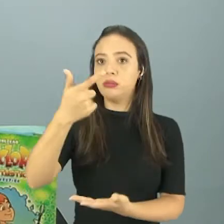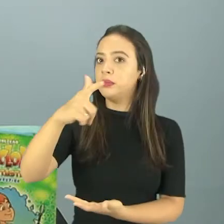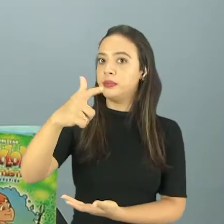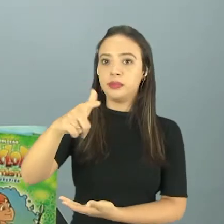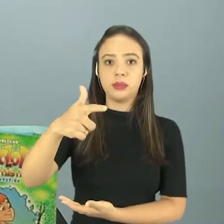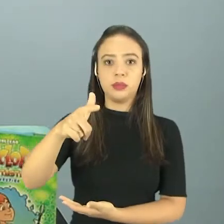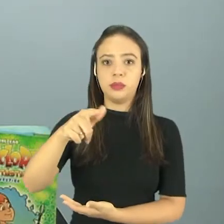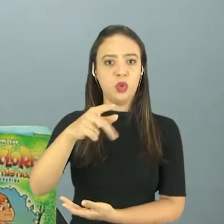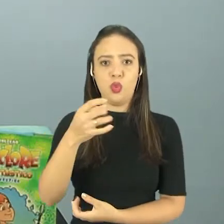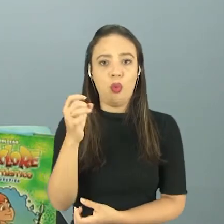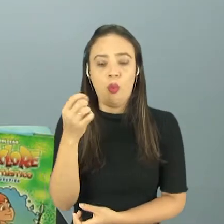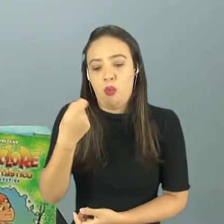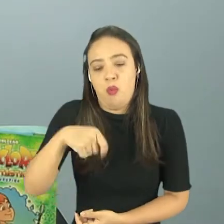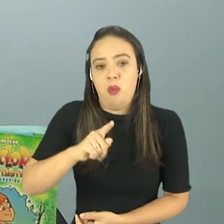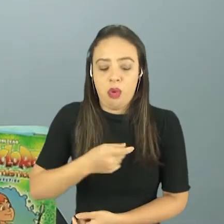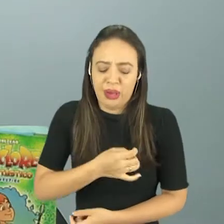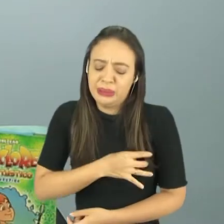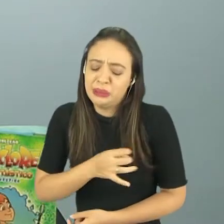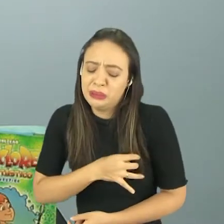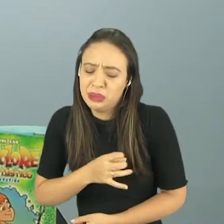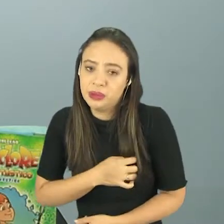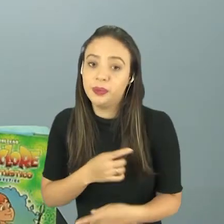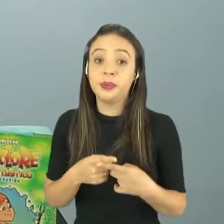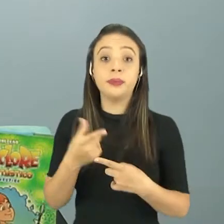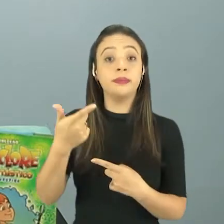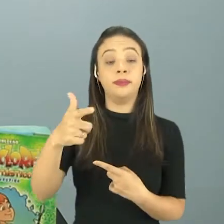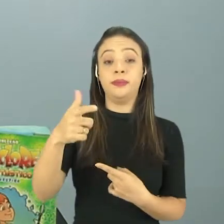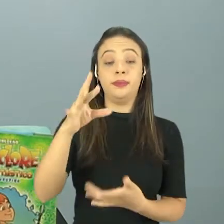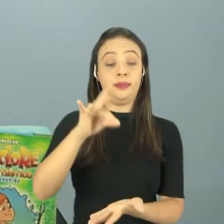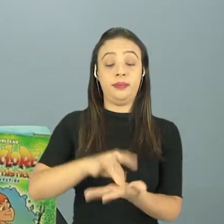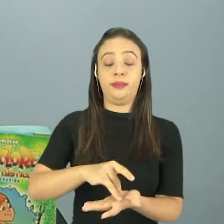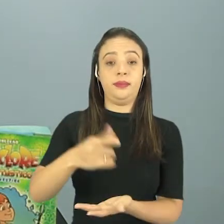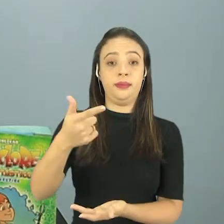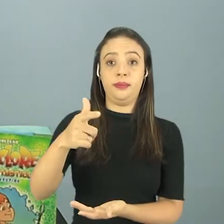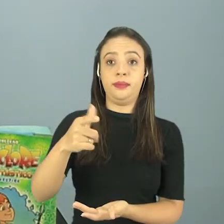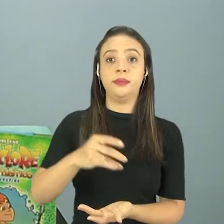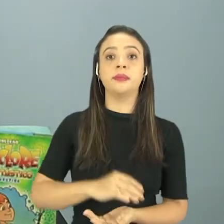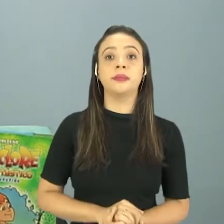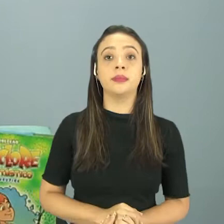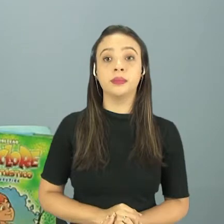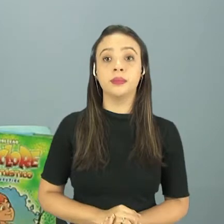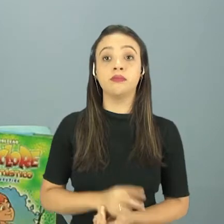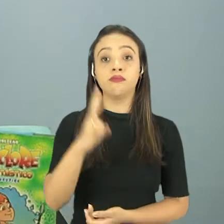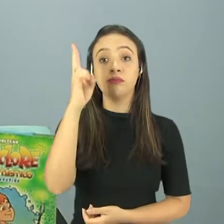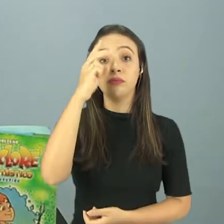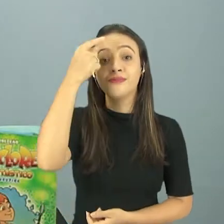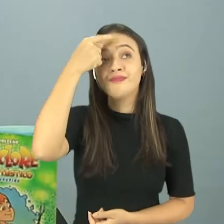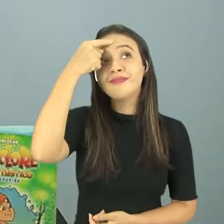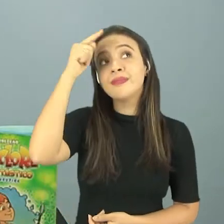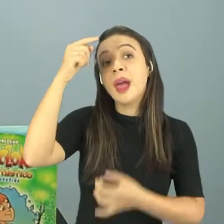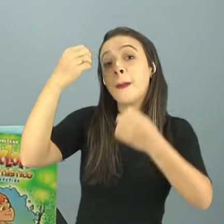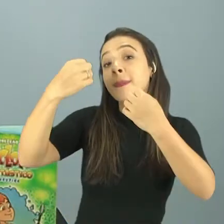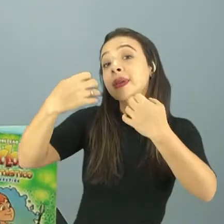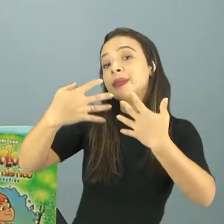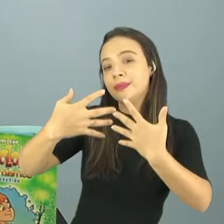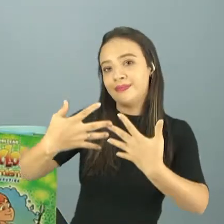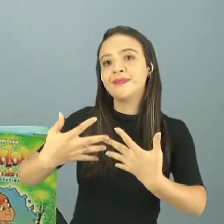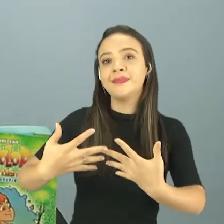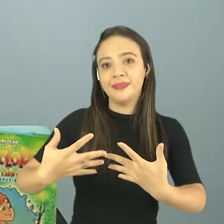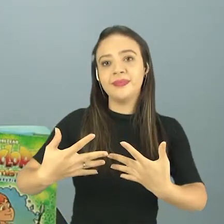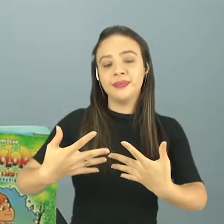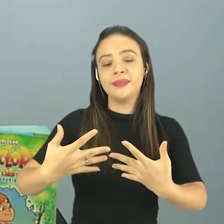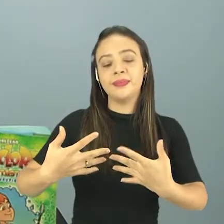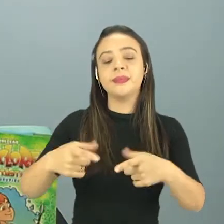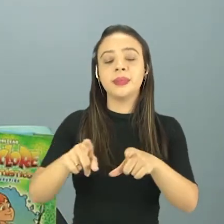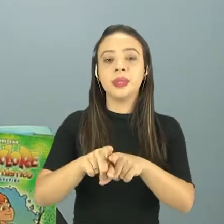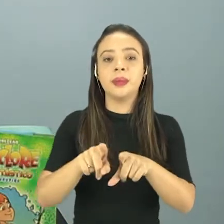não tem por que você ficar com medo, tá? Então, são histórias fictícias para explicar o fato de alguma coisa, ou às